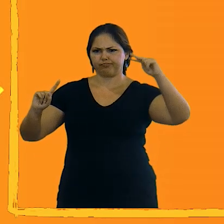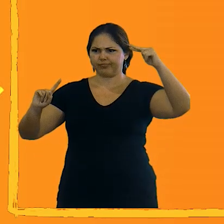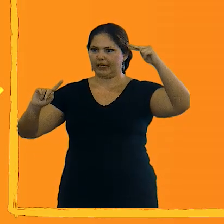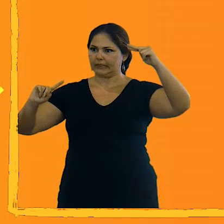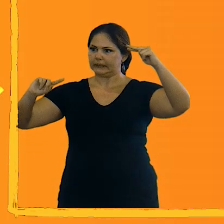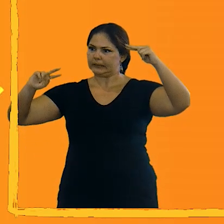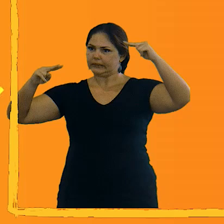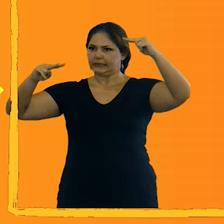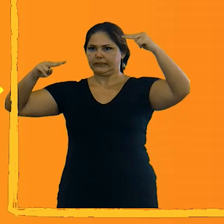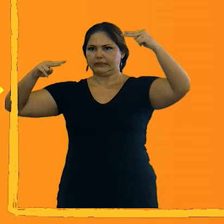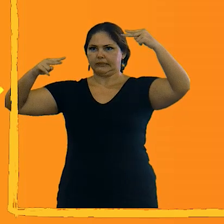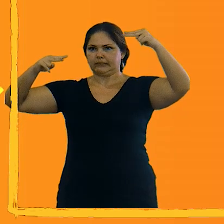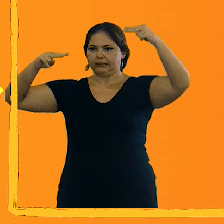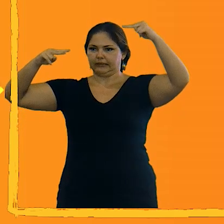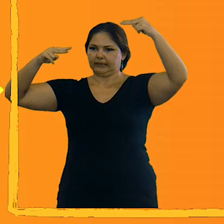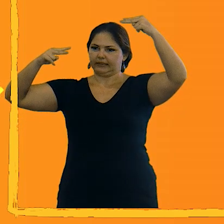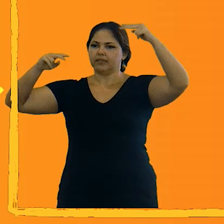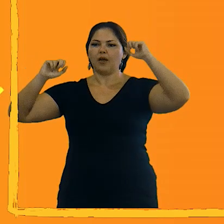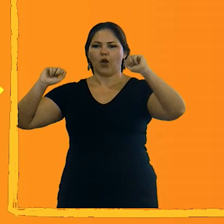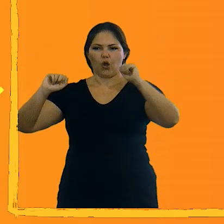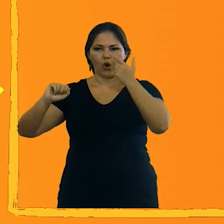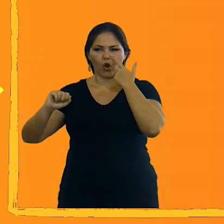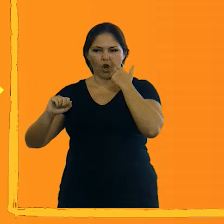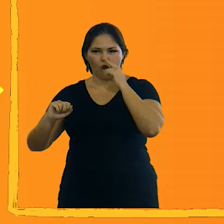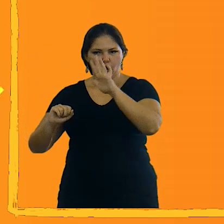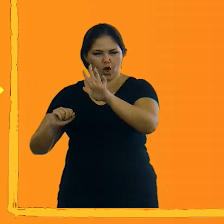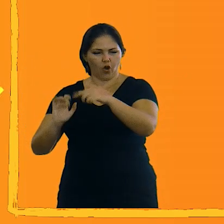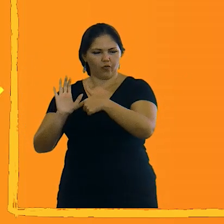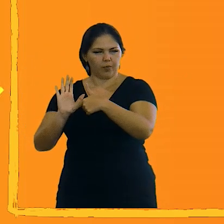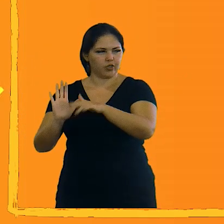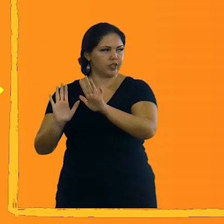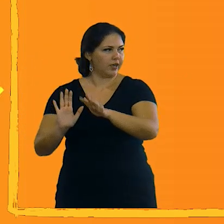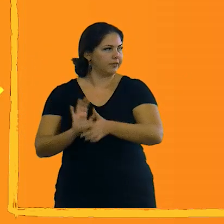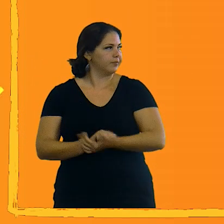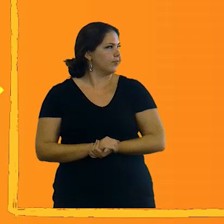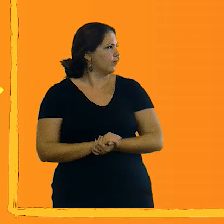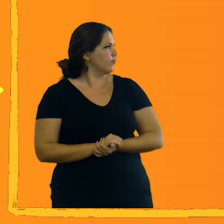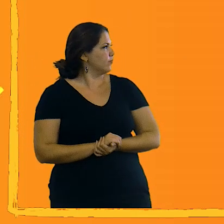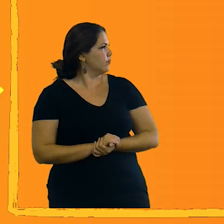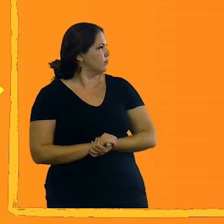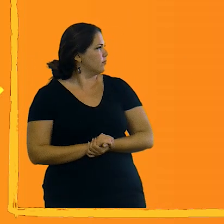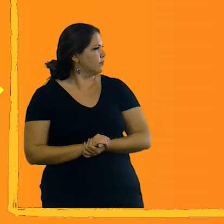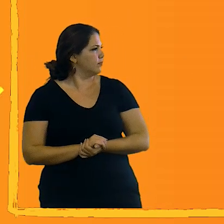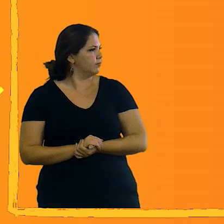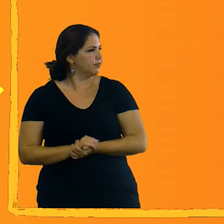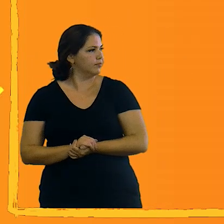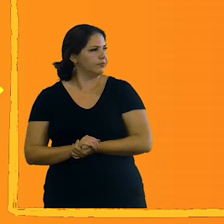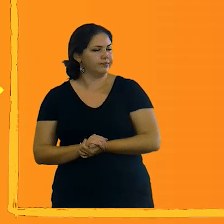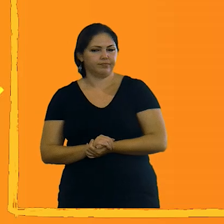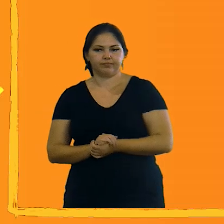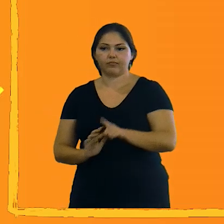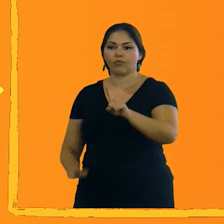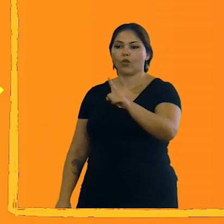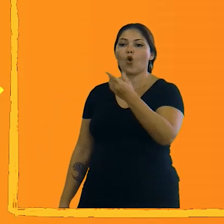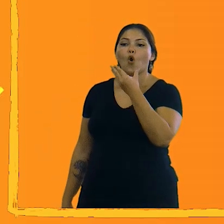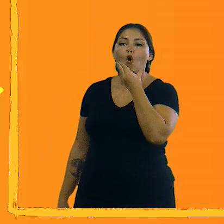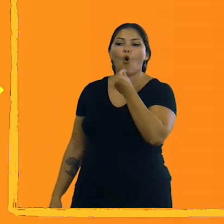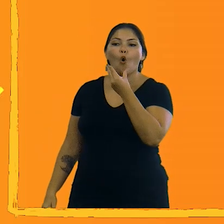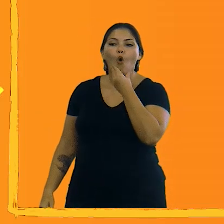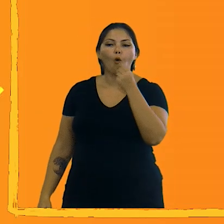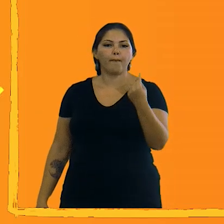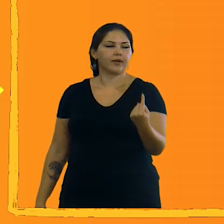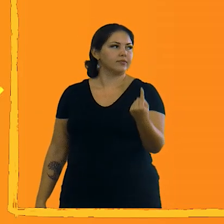exemplo l de novo olha para mim aqui rapidinho levanta a cabeça olha para mim um